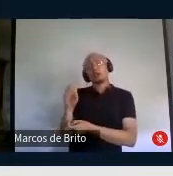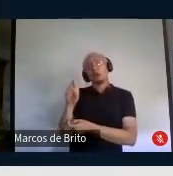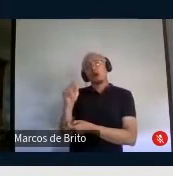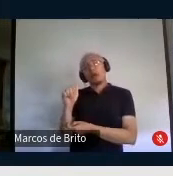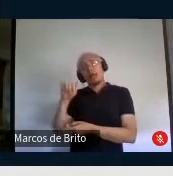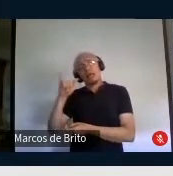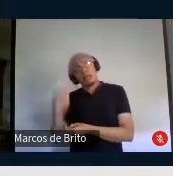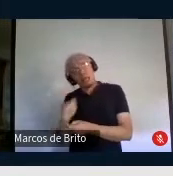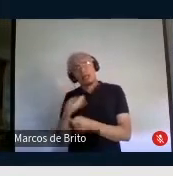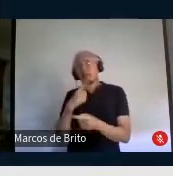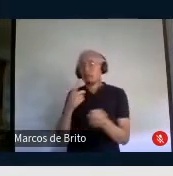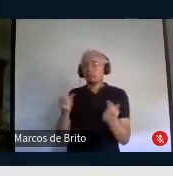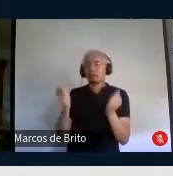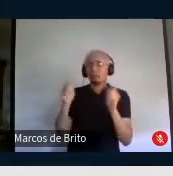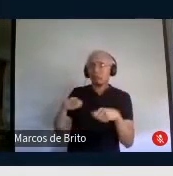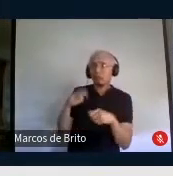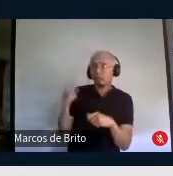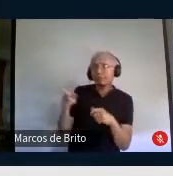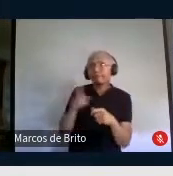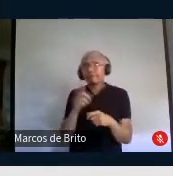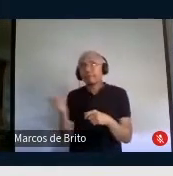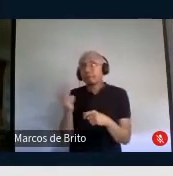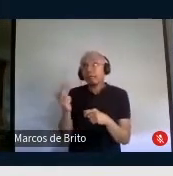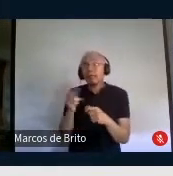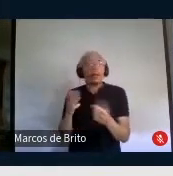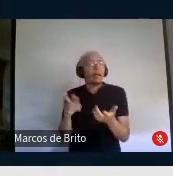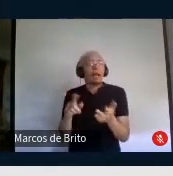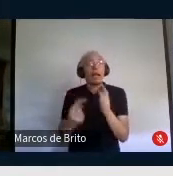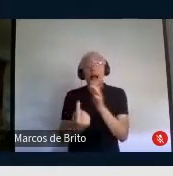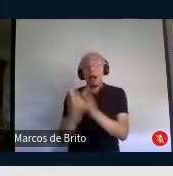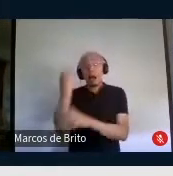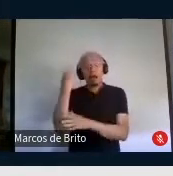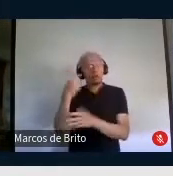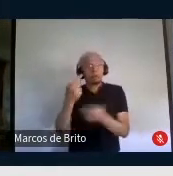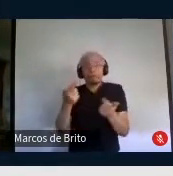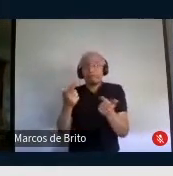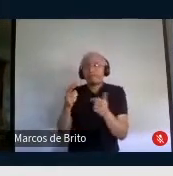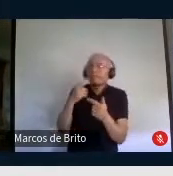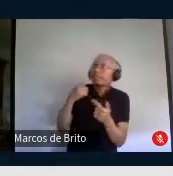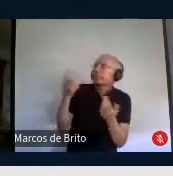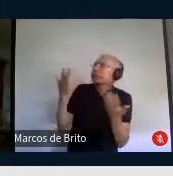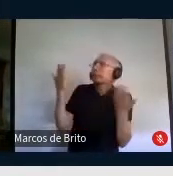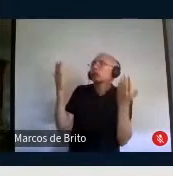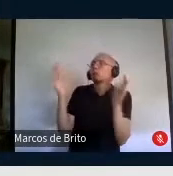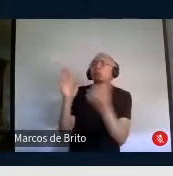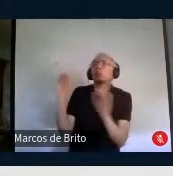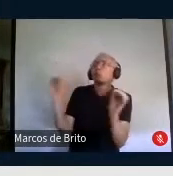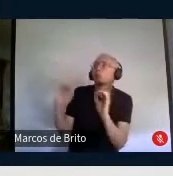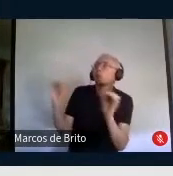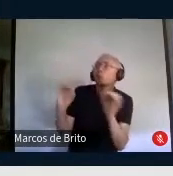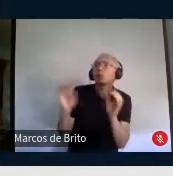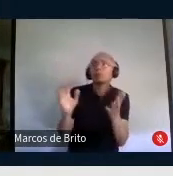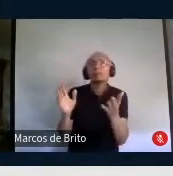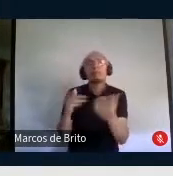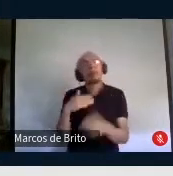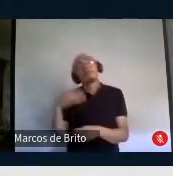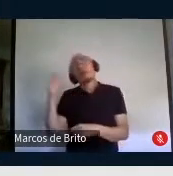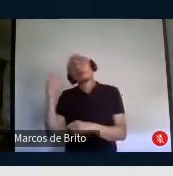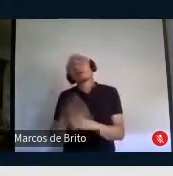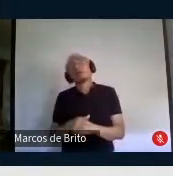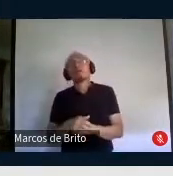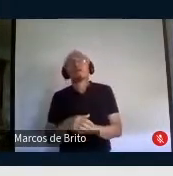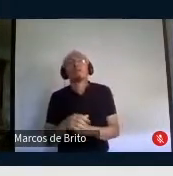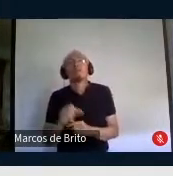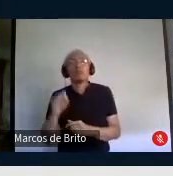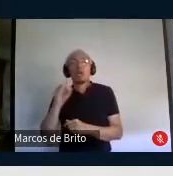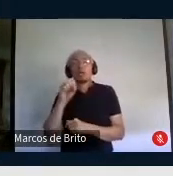Tucci aparecia, né? Antes, no edital anterior, eu até tinha lido e falei, vou indicar a professora Soraya, mas aí